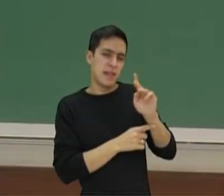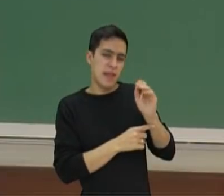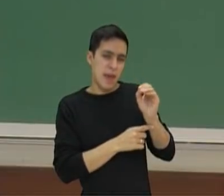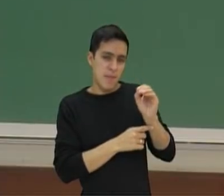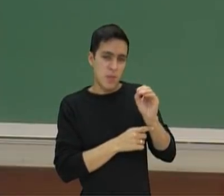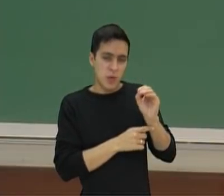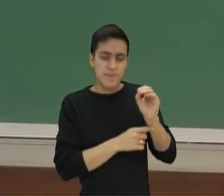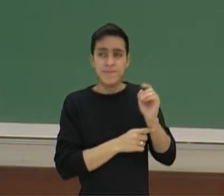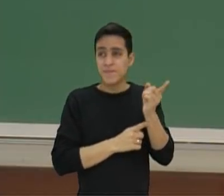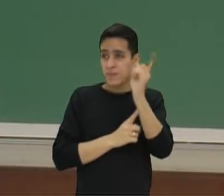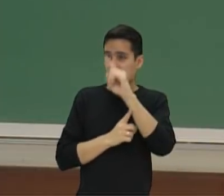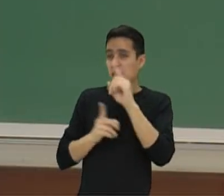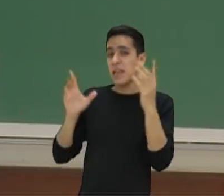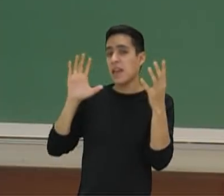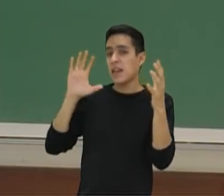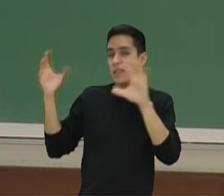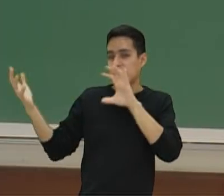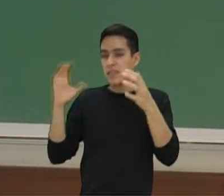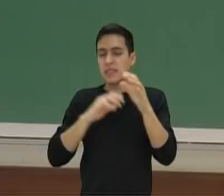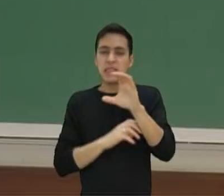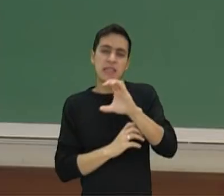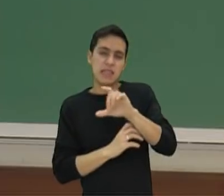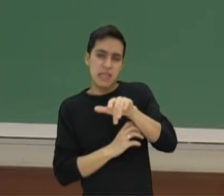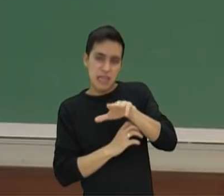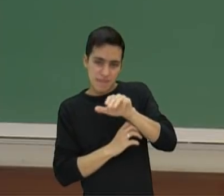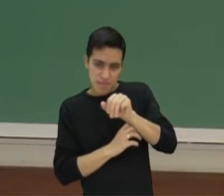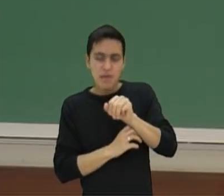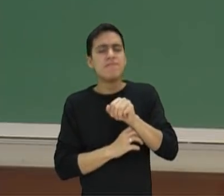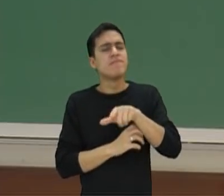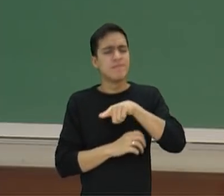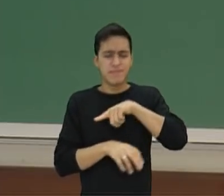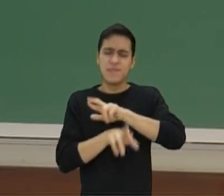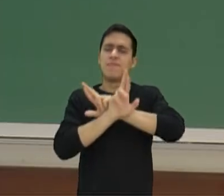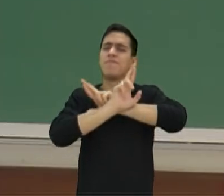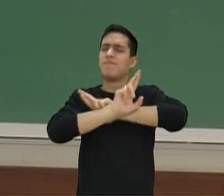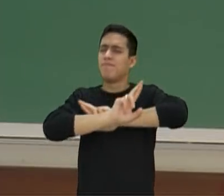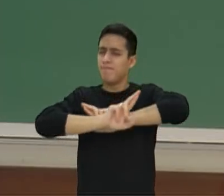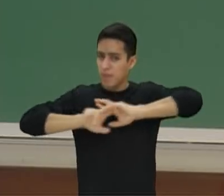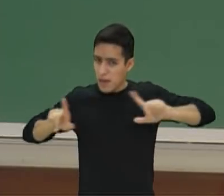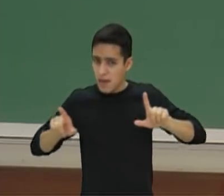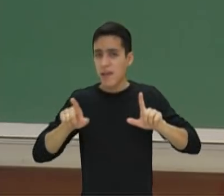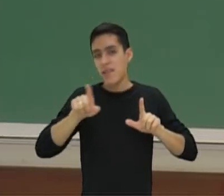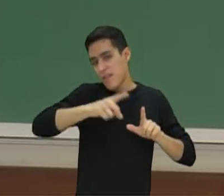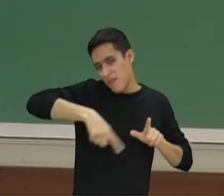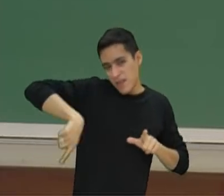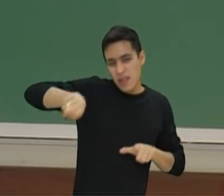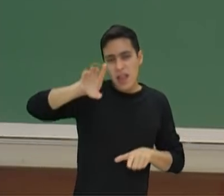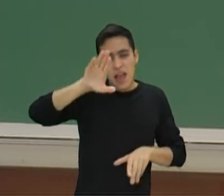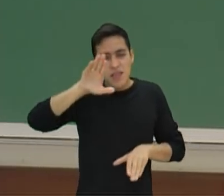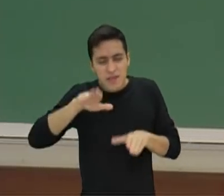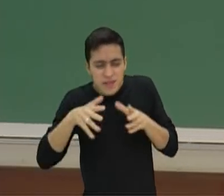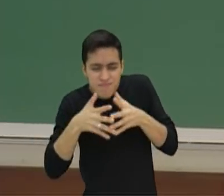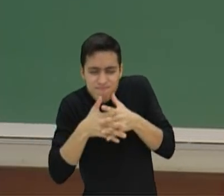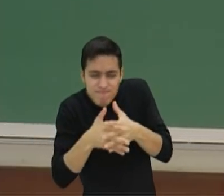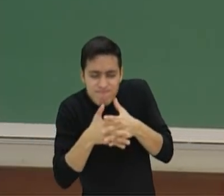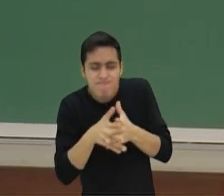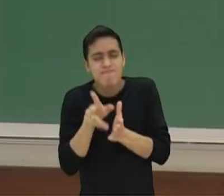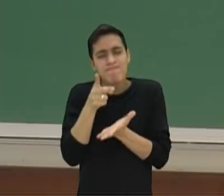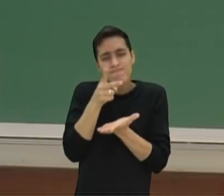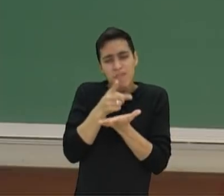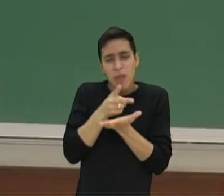É importante que vocês guardem muito bem essa diferença, pois é algo que vocês confundem com bastante